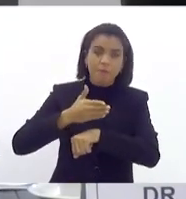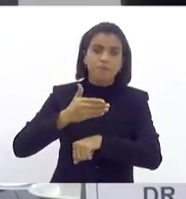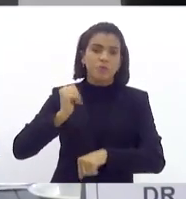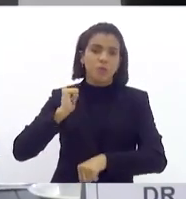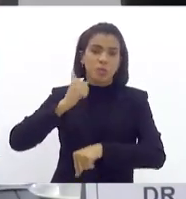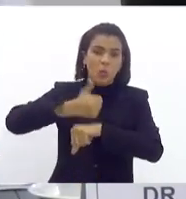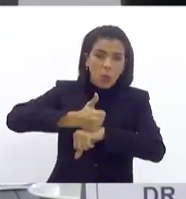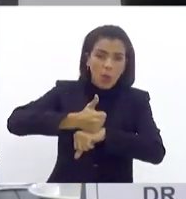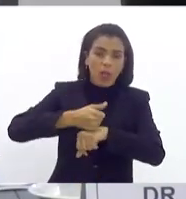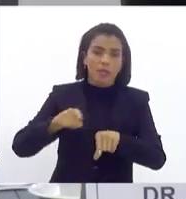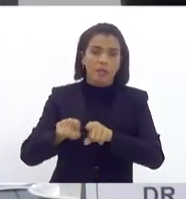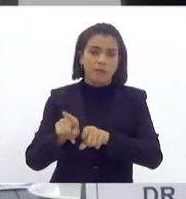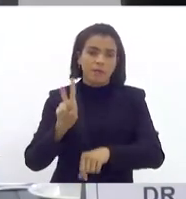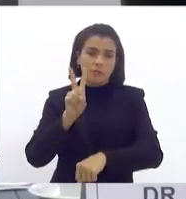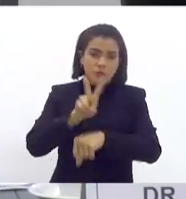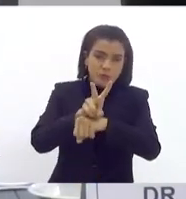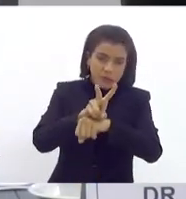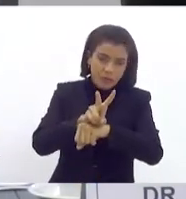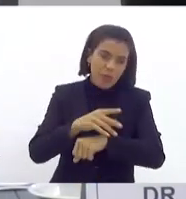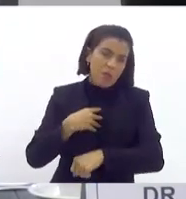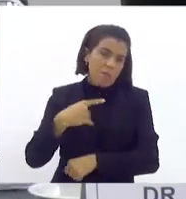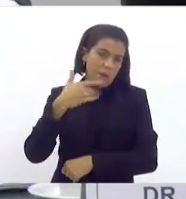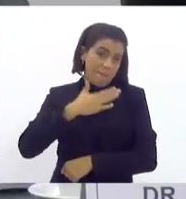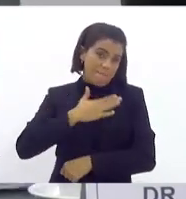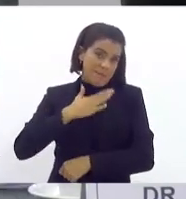suplentes, e considero todos titulares,